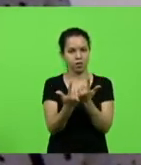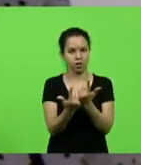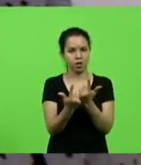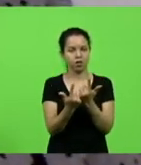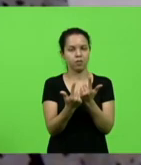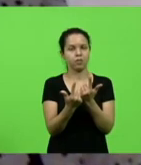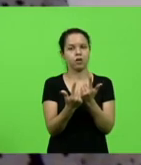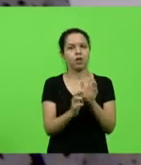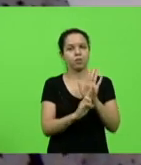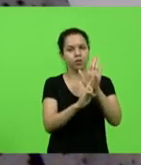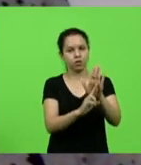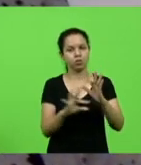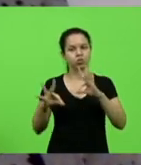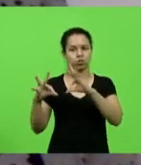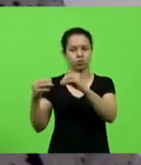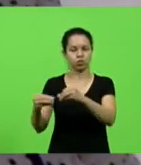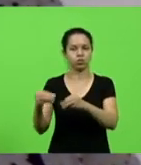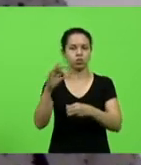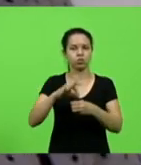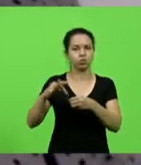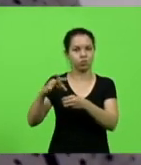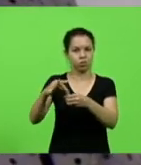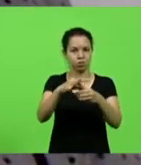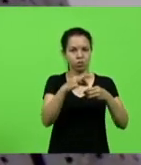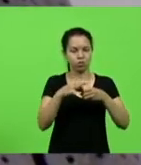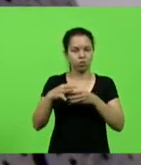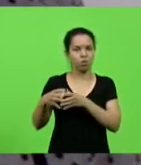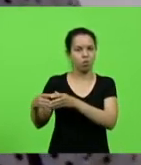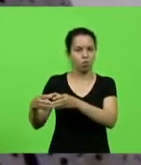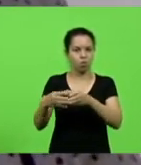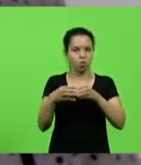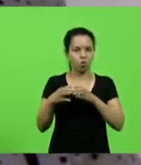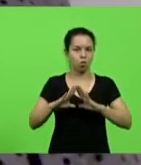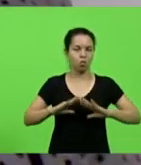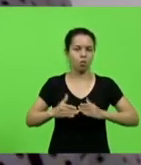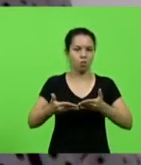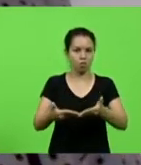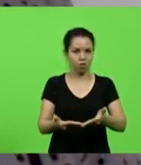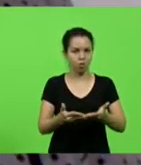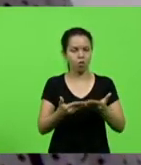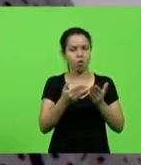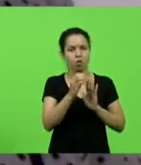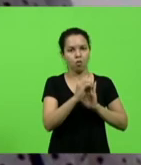que congrega o nosso fórum, o ofício